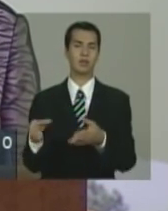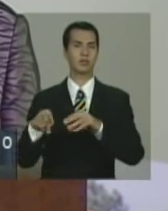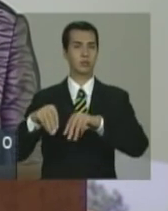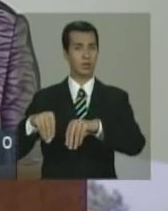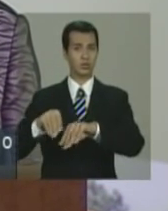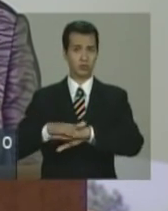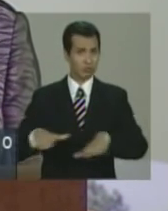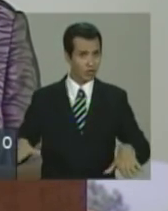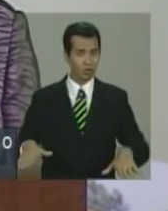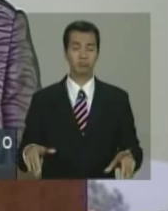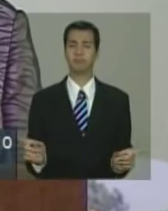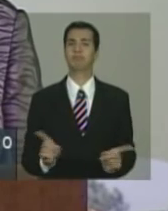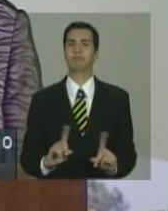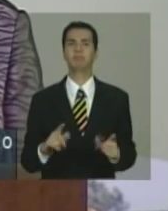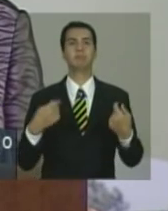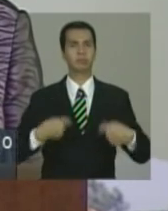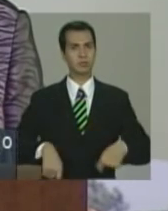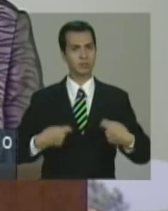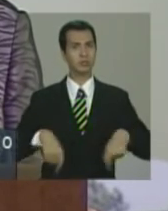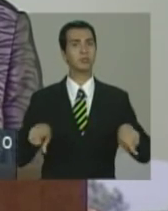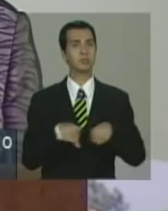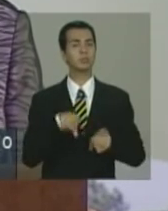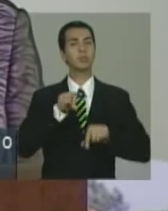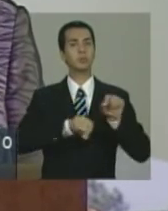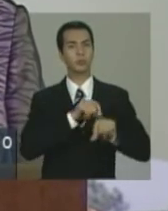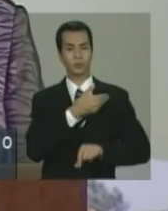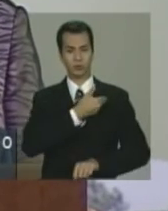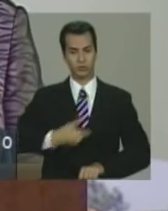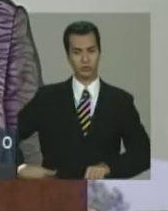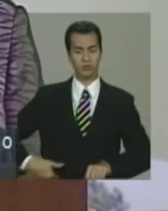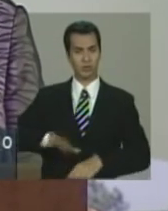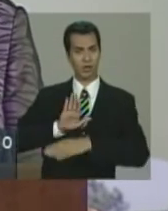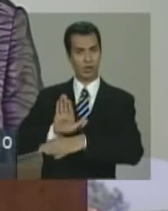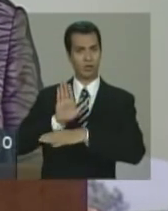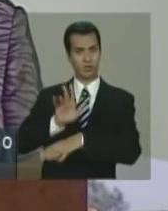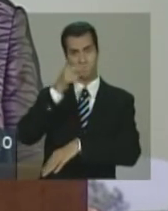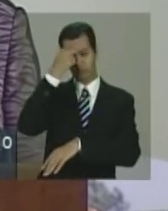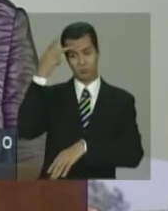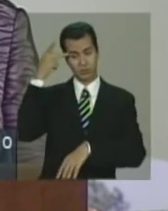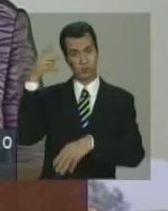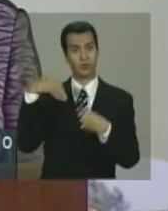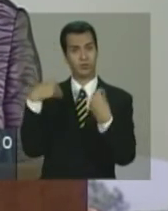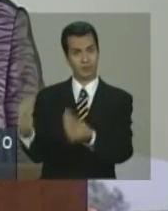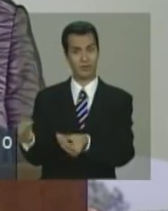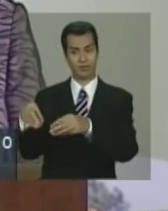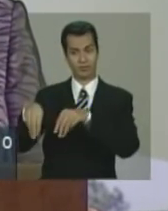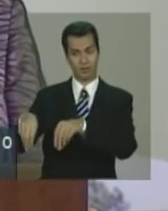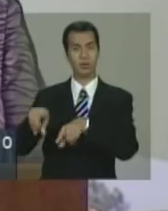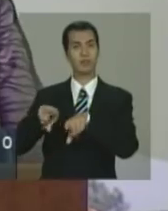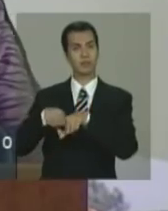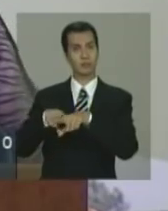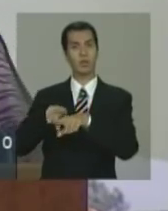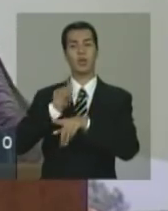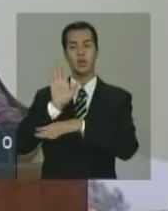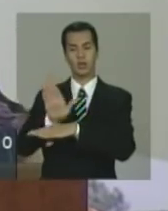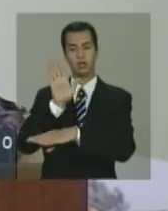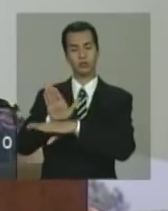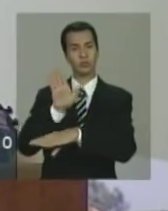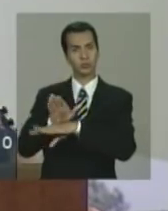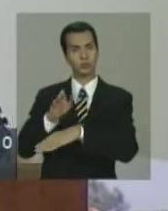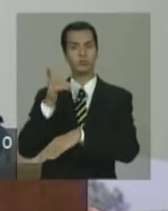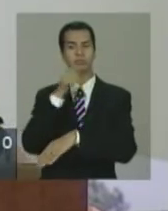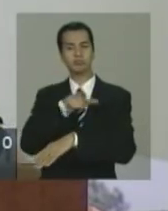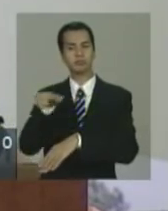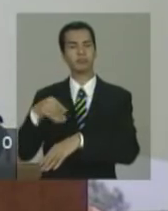que garantir para quem tem acesso à terra as condições de sobrevivência na terra. E isso,